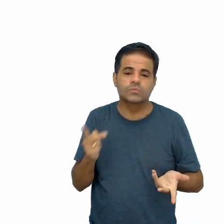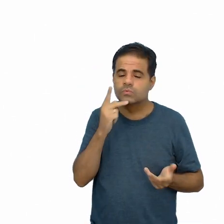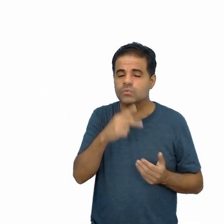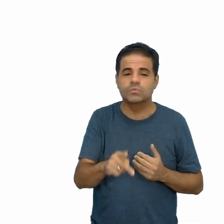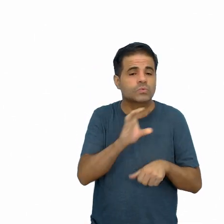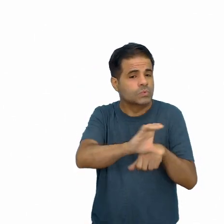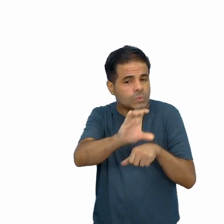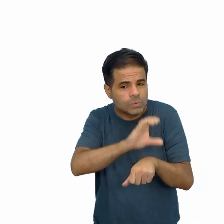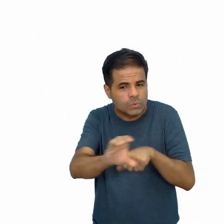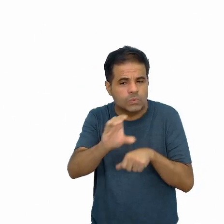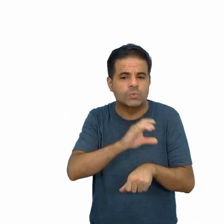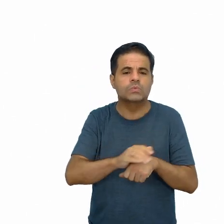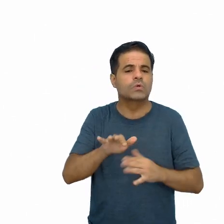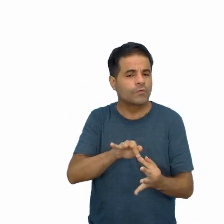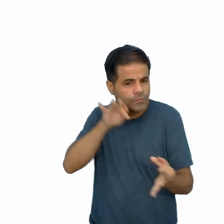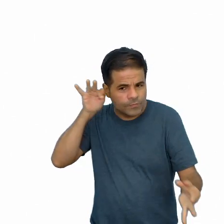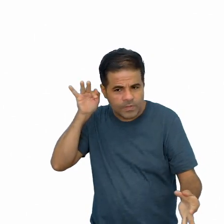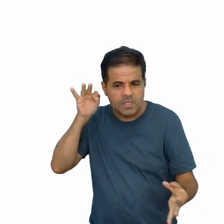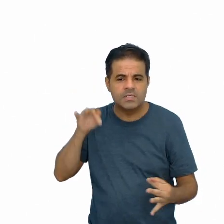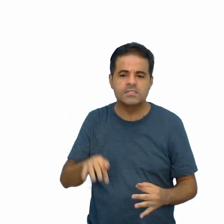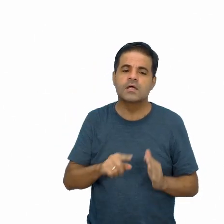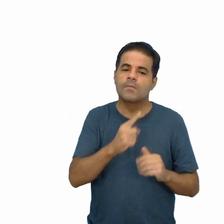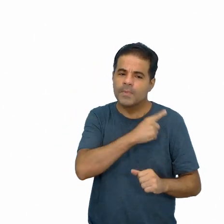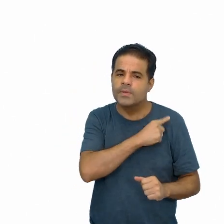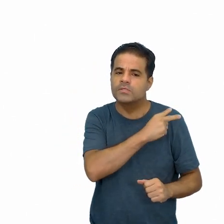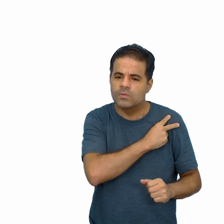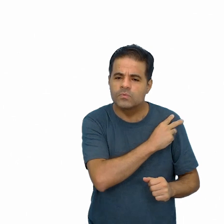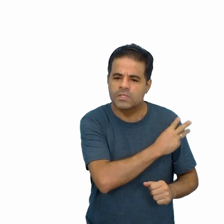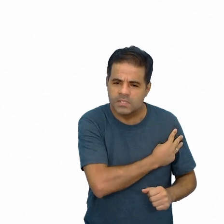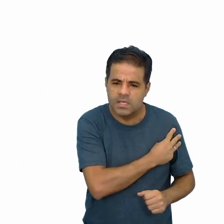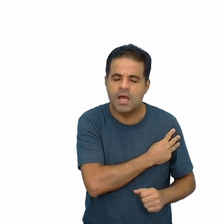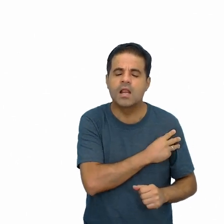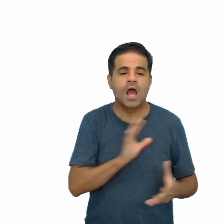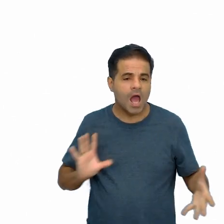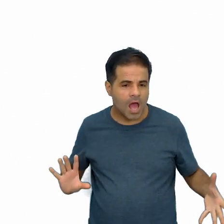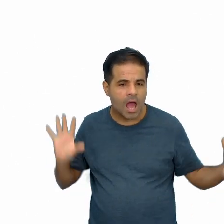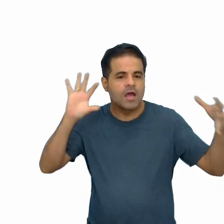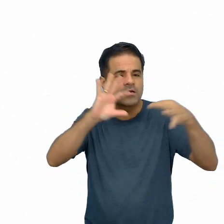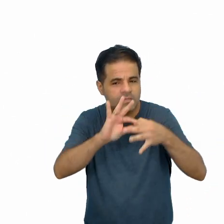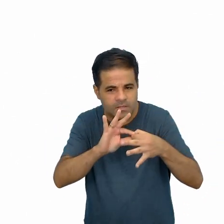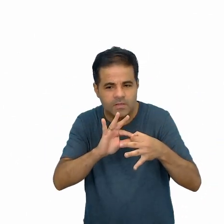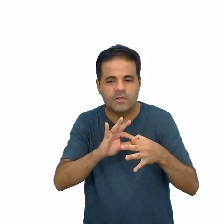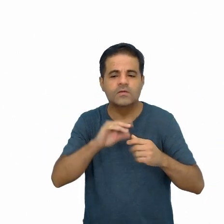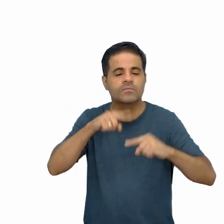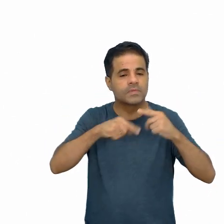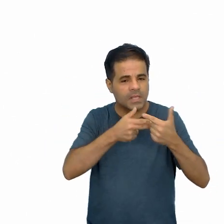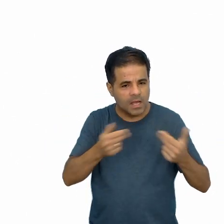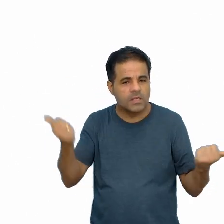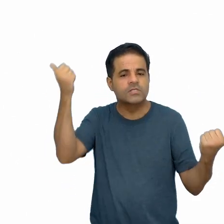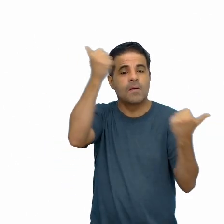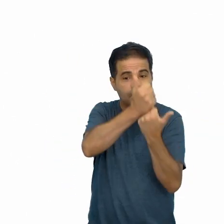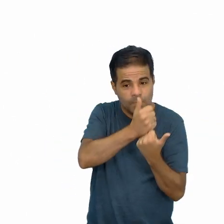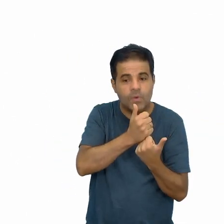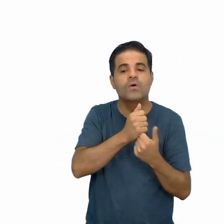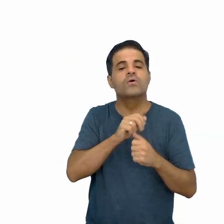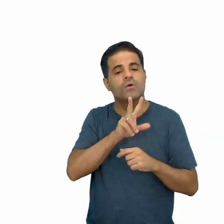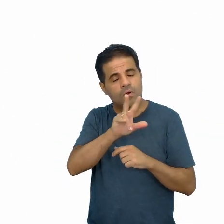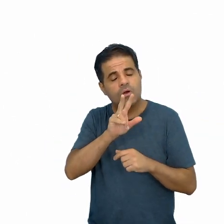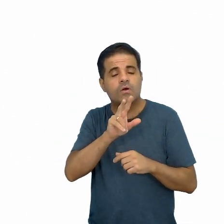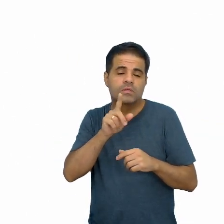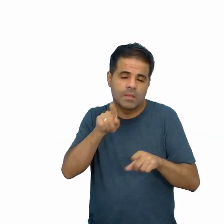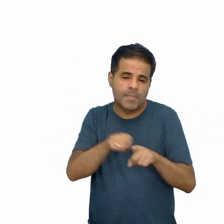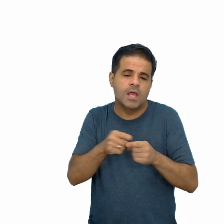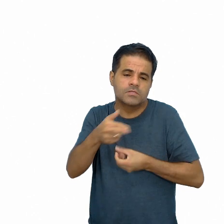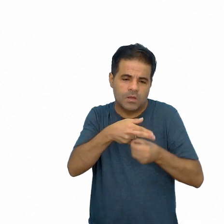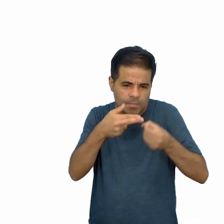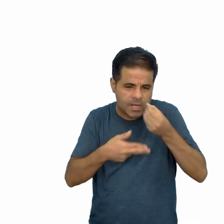seu curso, né, de física para o primeiro, segundo, terceiro ano, vinculado, claro, aos materiais de apoio e aos materiais de